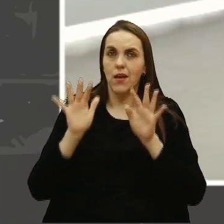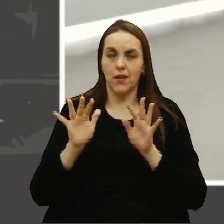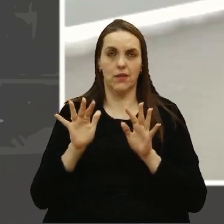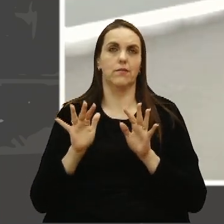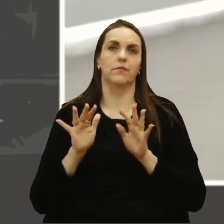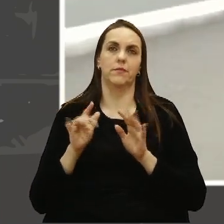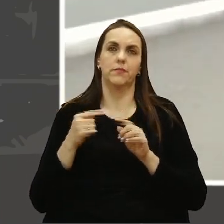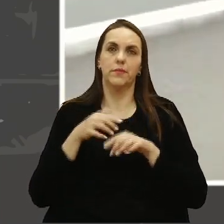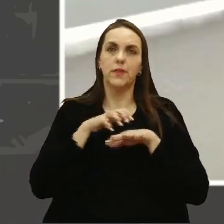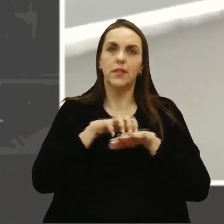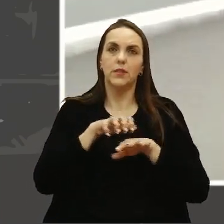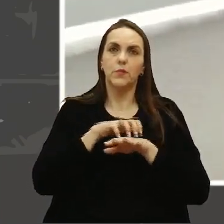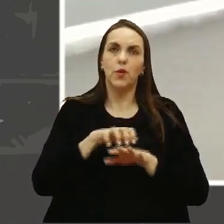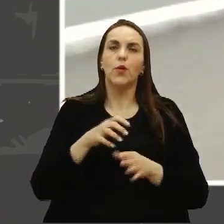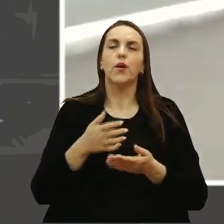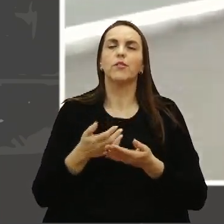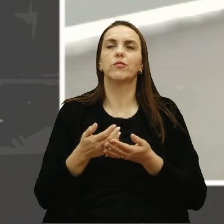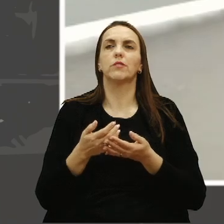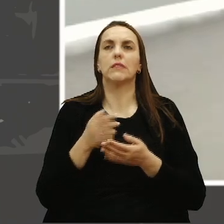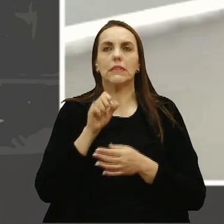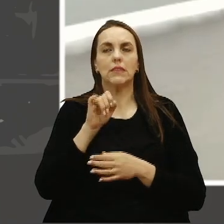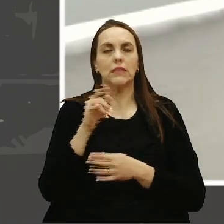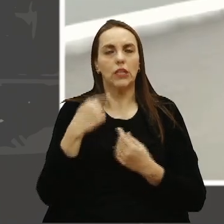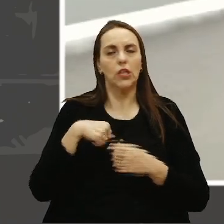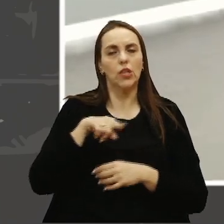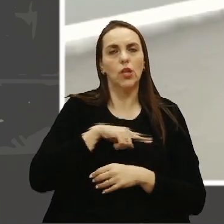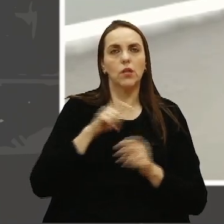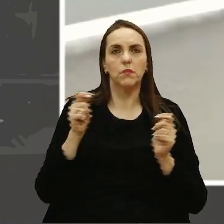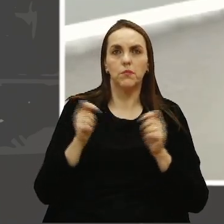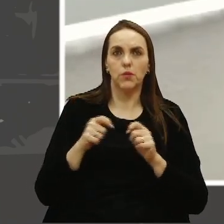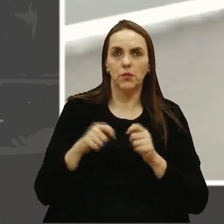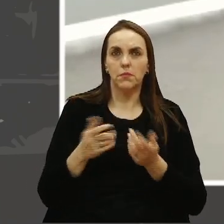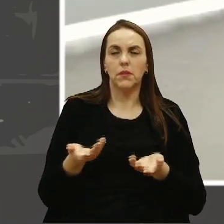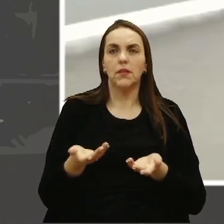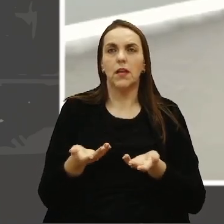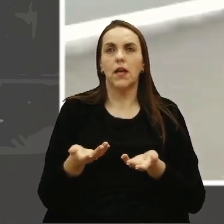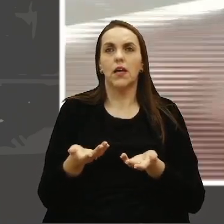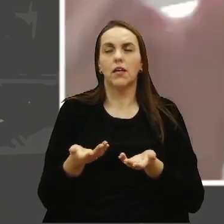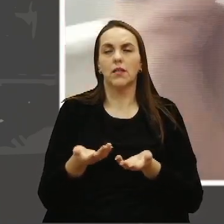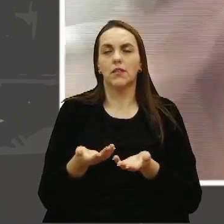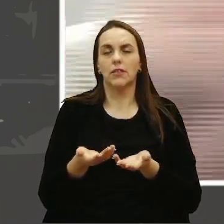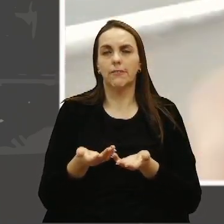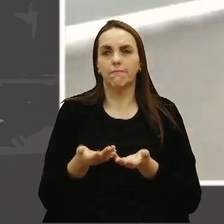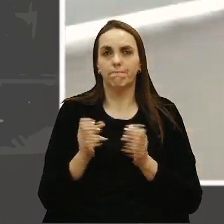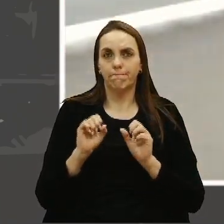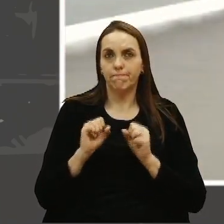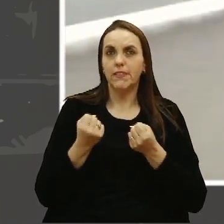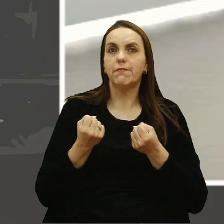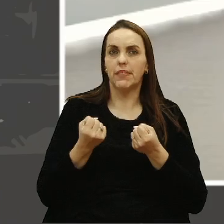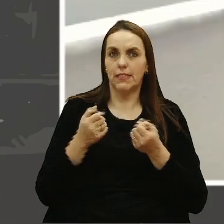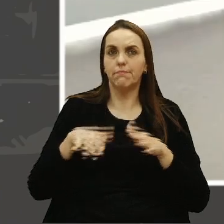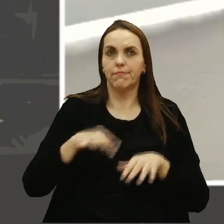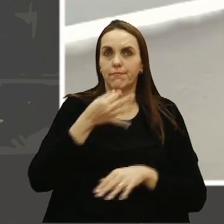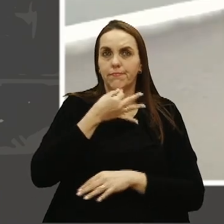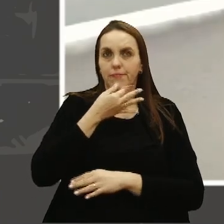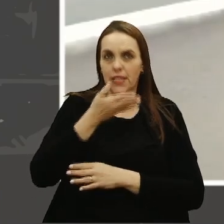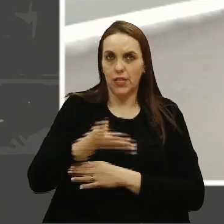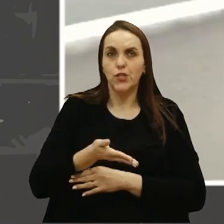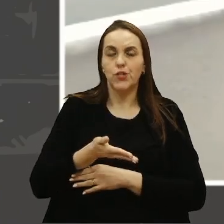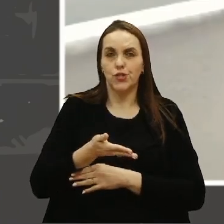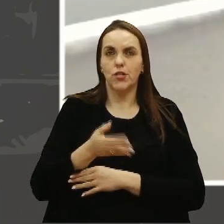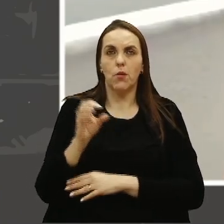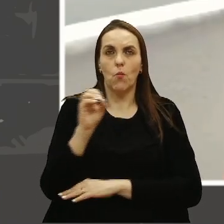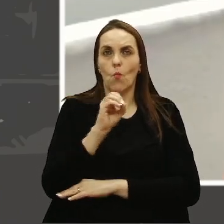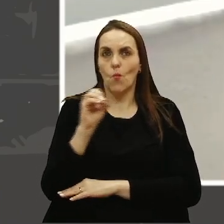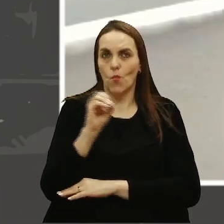ao transporte. Se nós pudéssemos, nós defenderíamos já em Caxias a tarifa